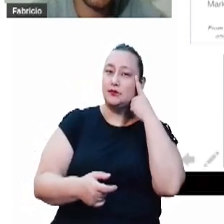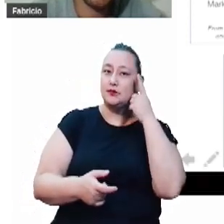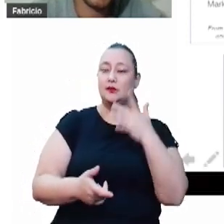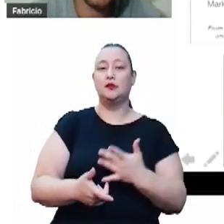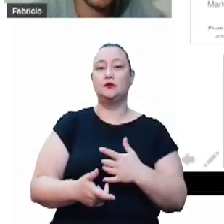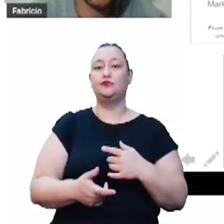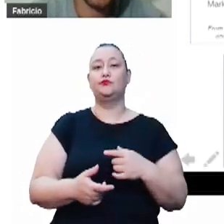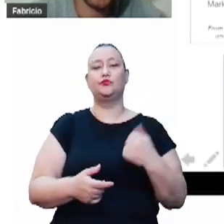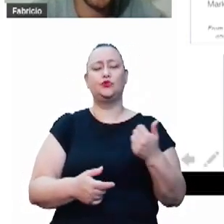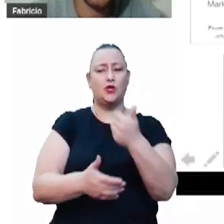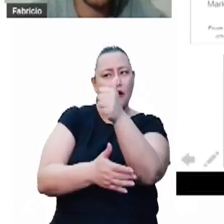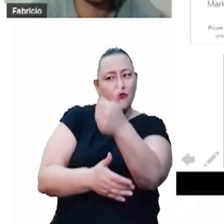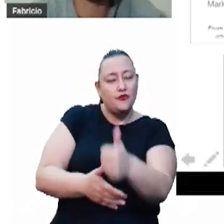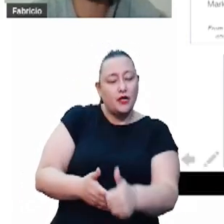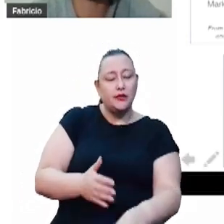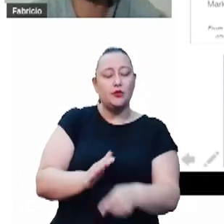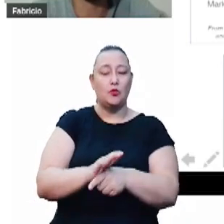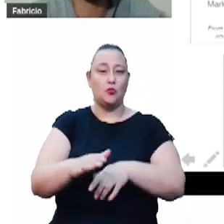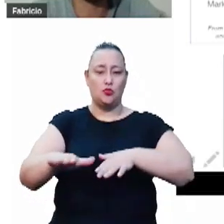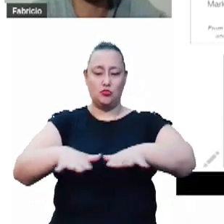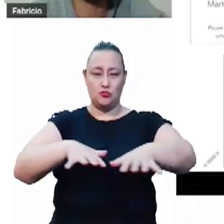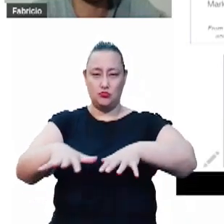gente está avaliando o sintoma motor,